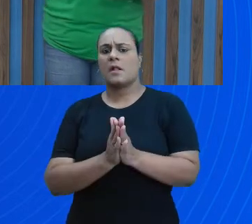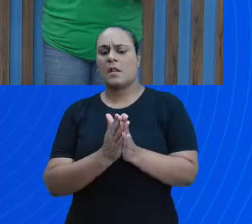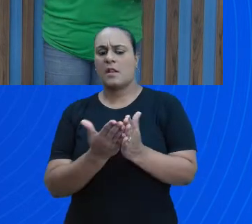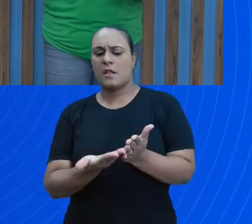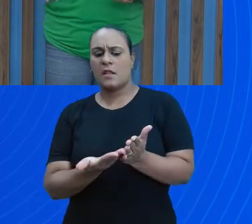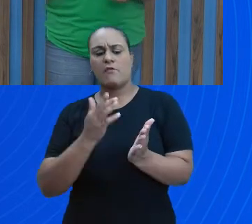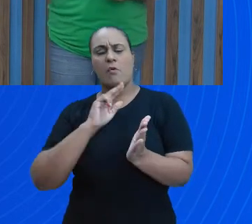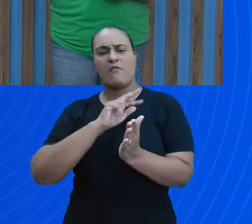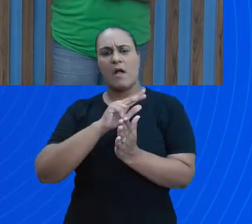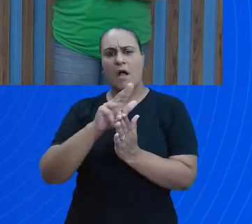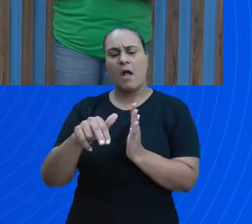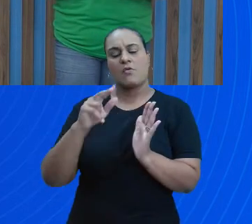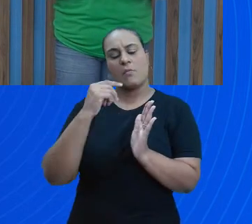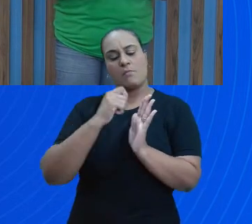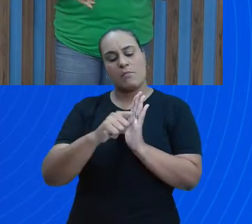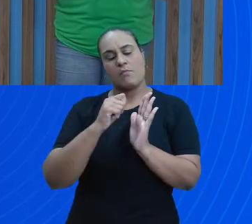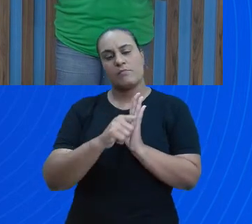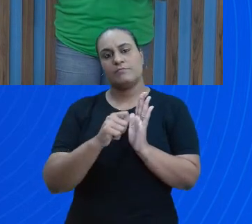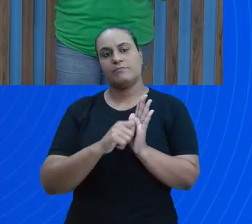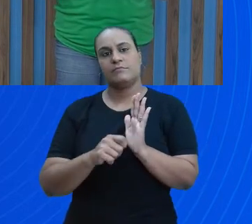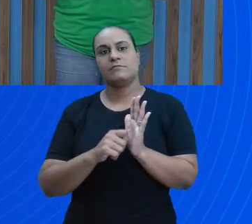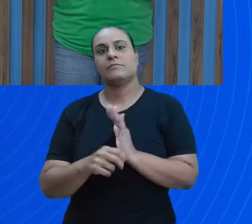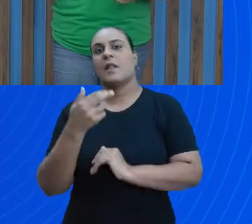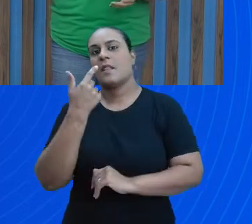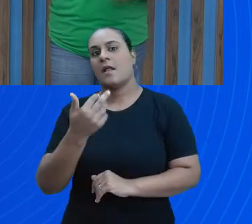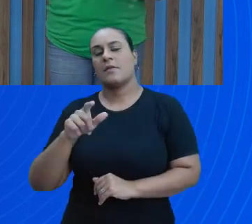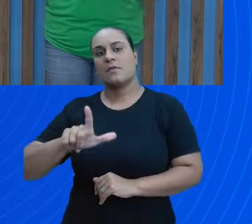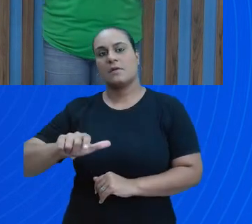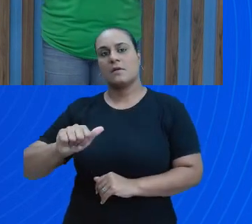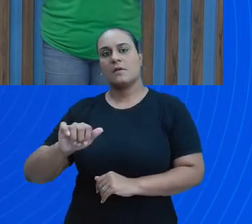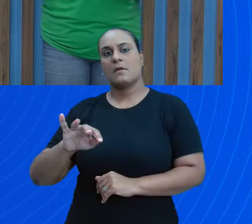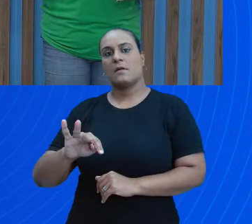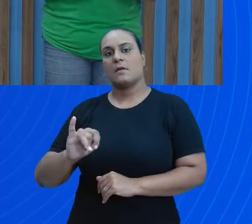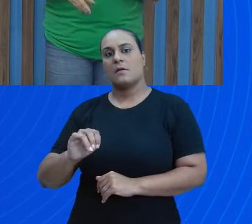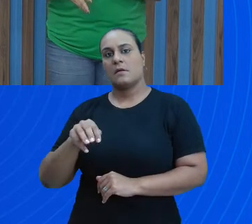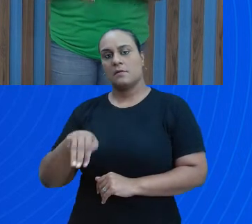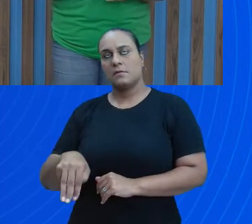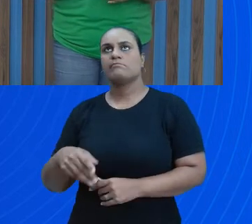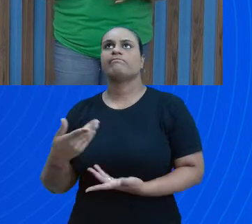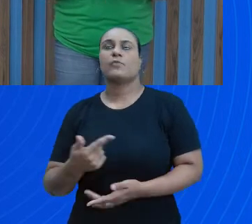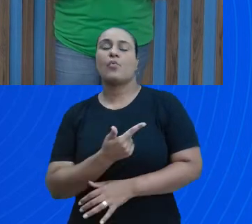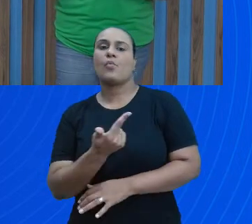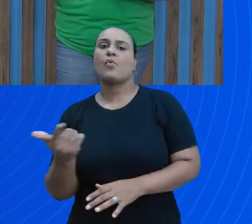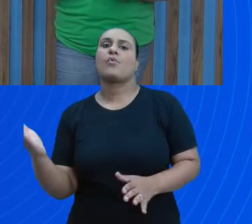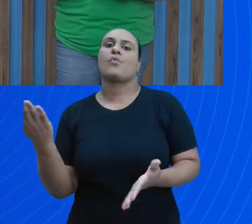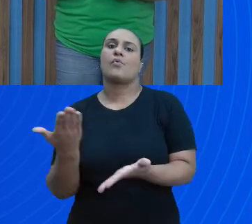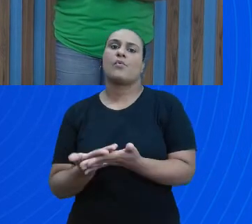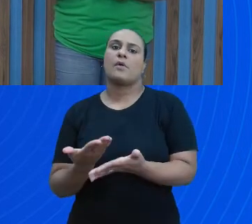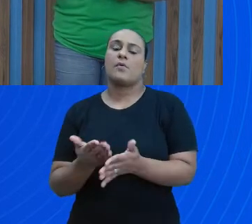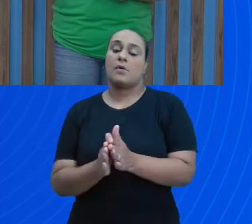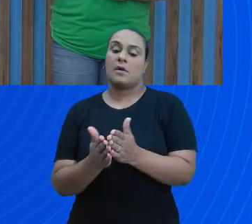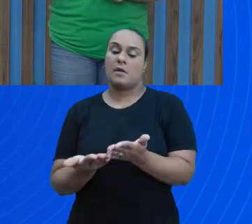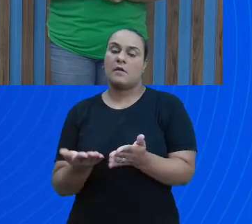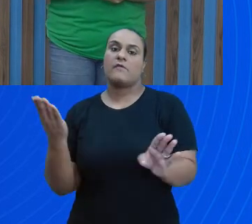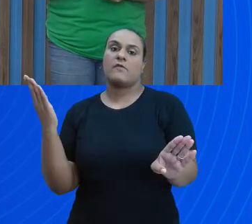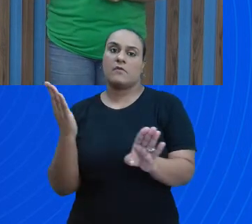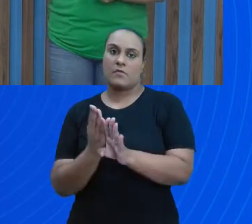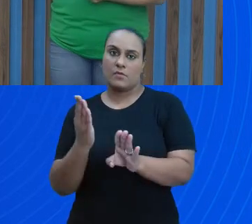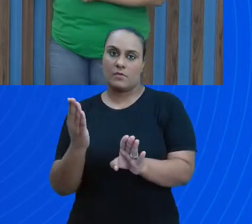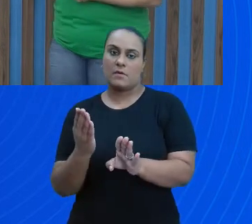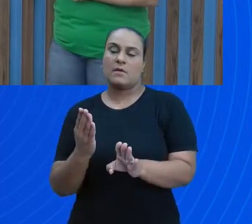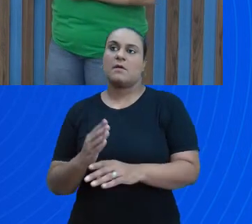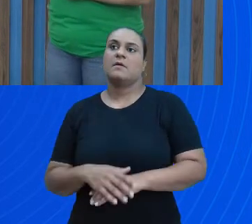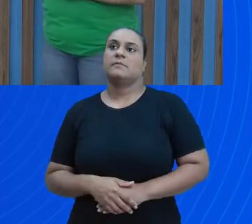em latim e esses elementos químicos que foram sendo encontrados, né, naquela época,